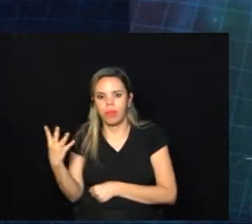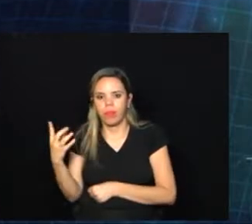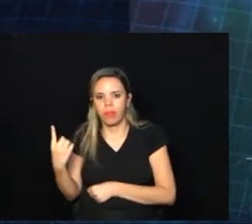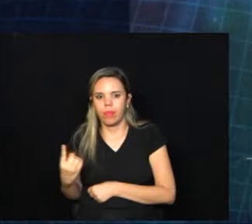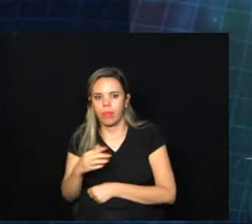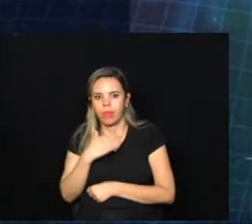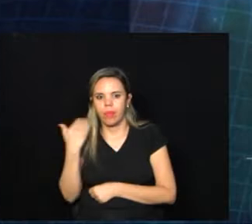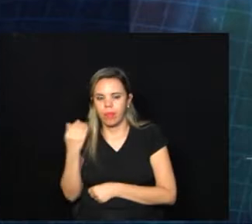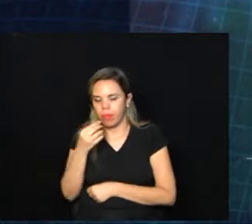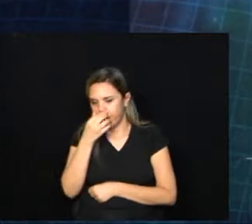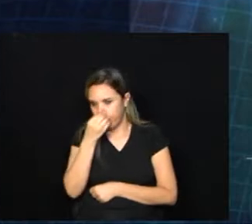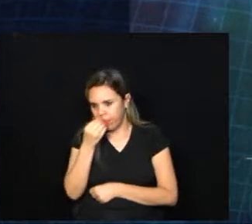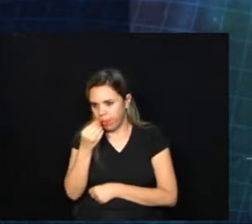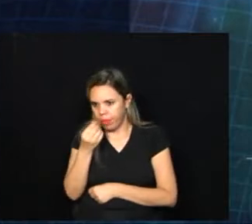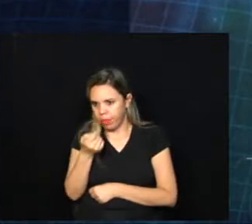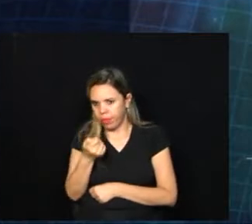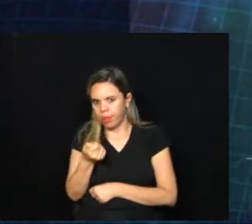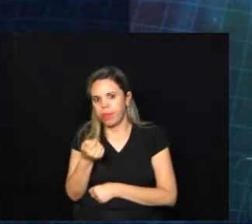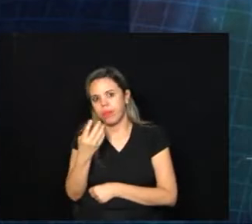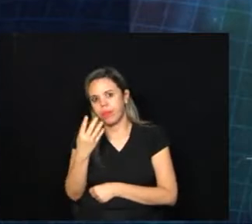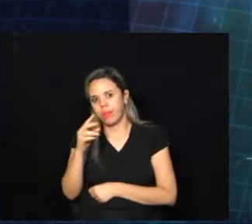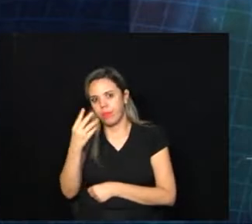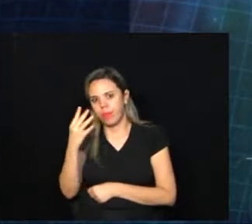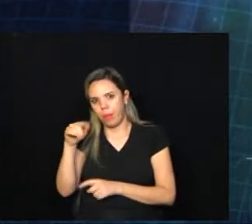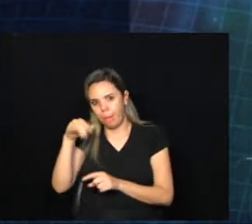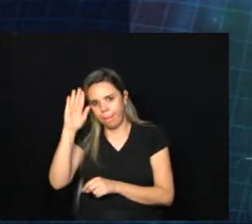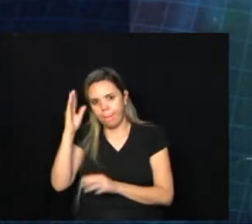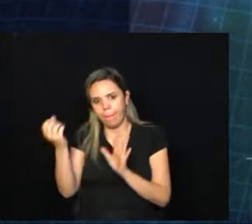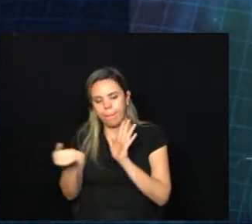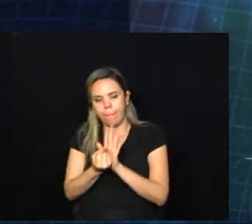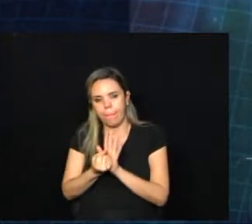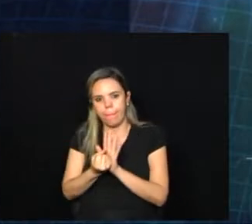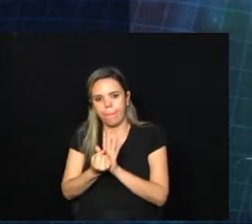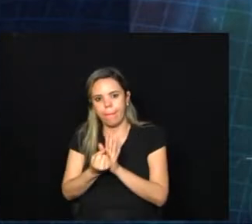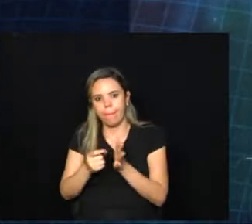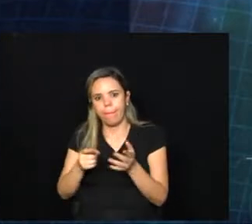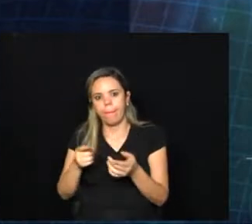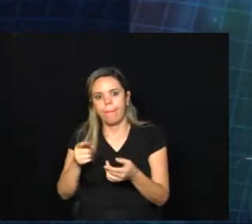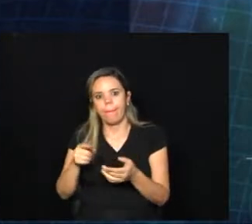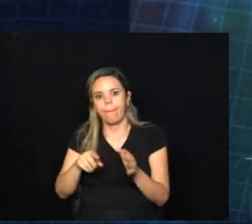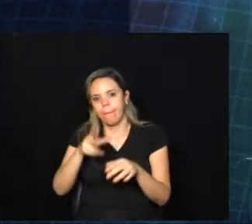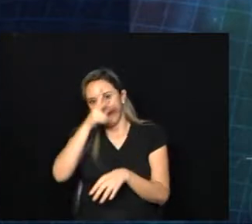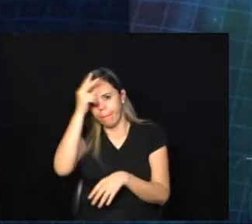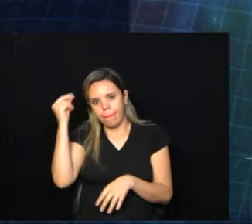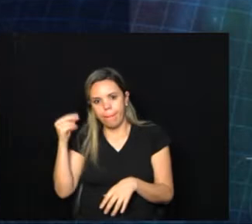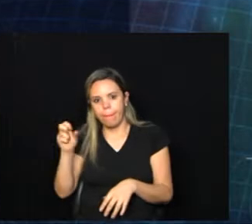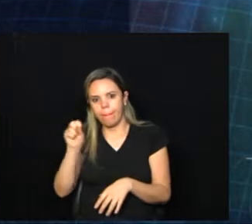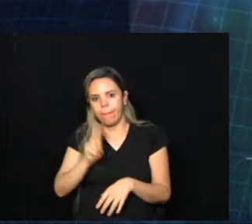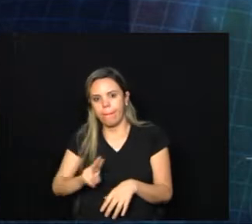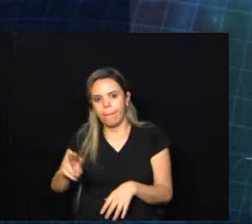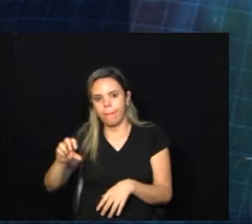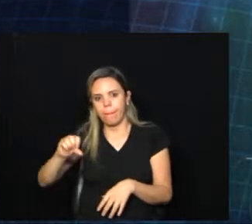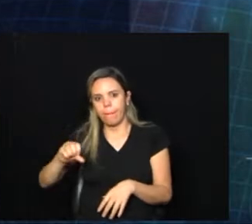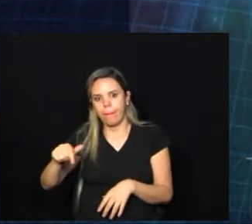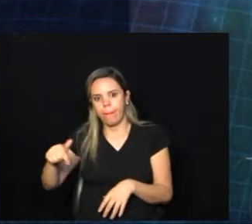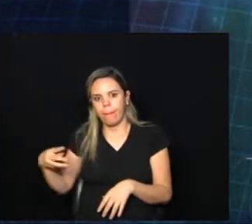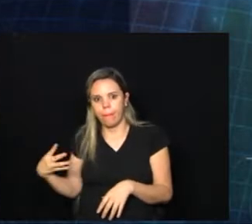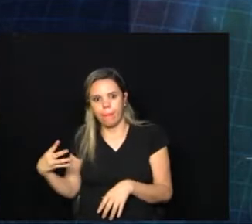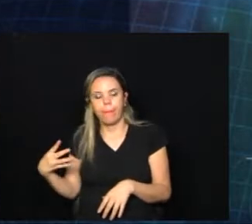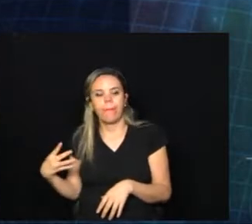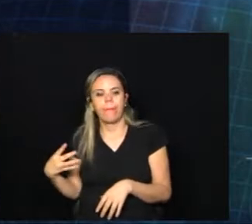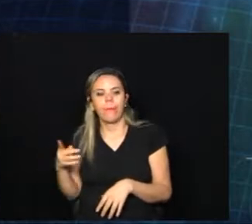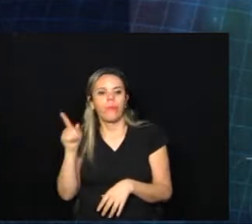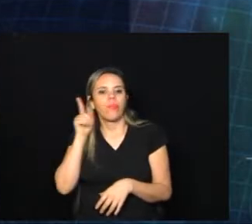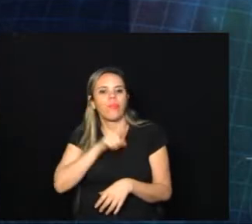4.441 óbitos, foram 4 a mais registrados aí de acordo com a Prefeitura. Sumaré tem